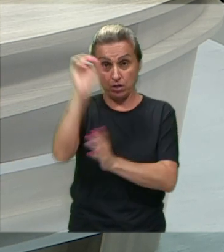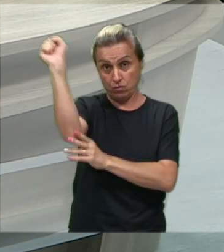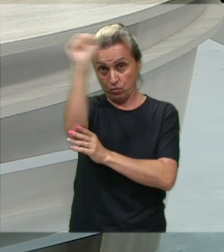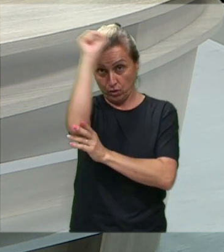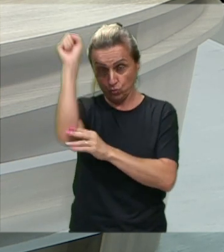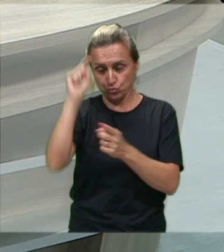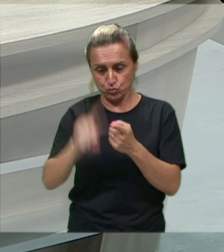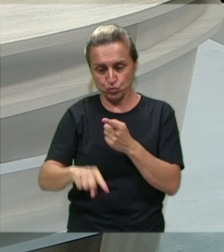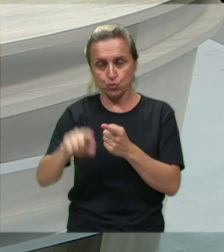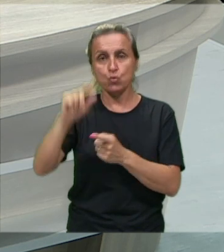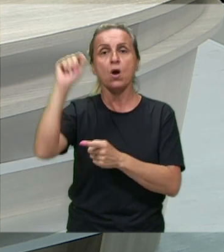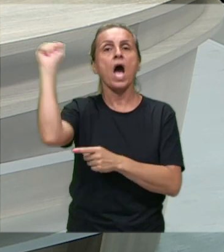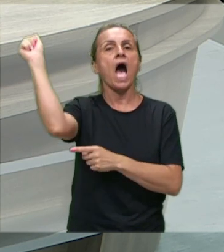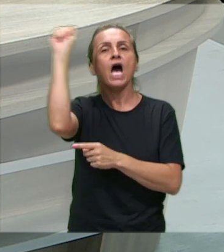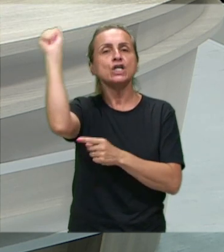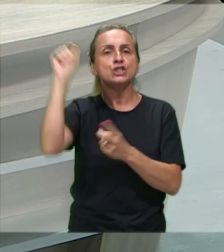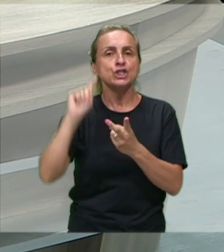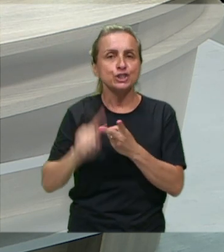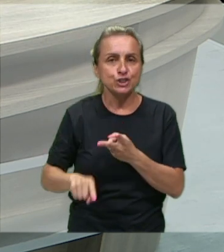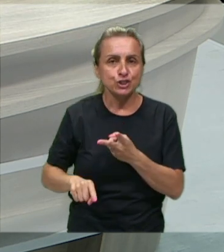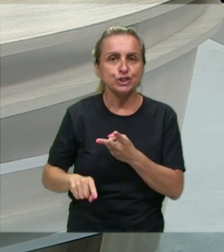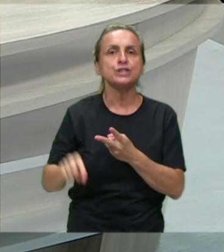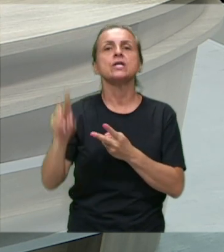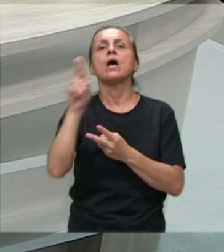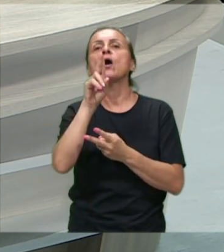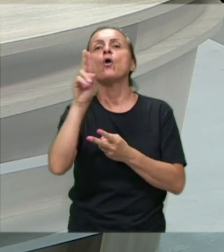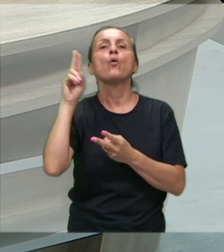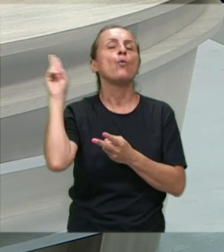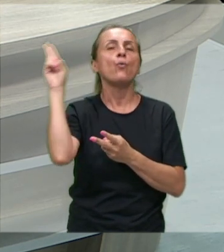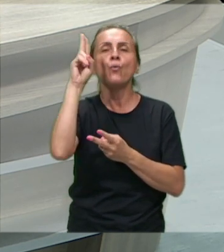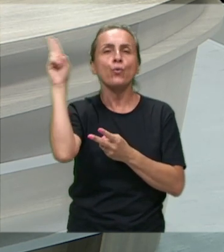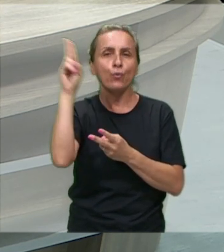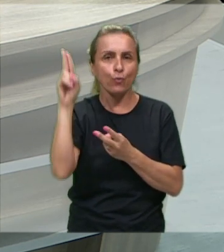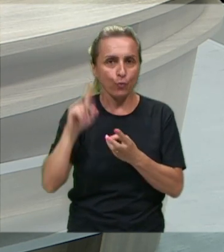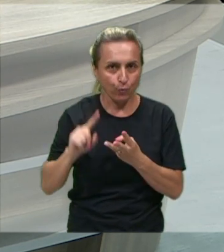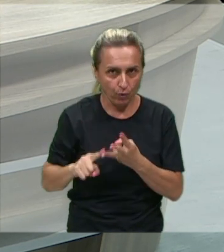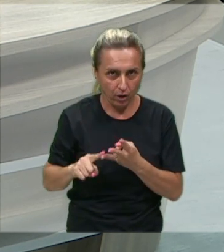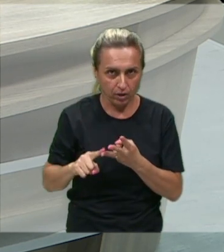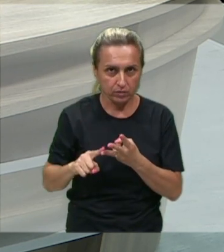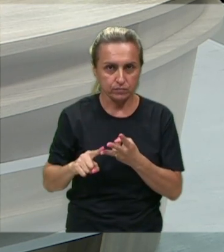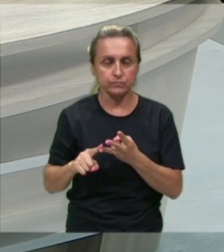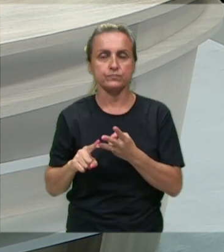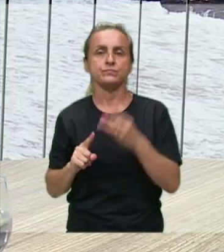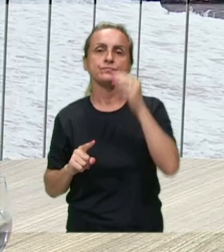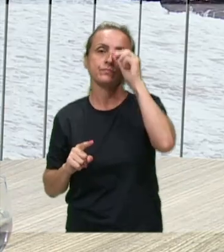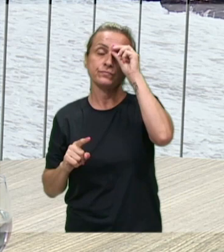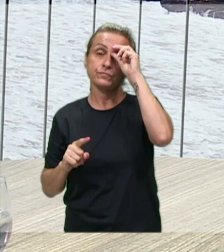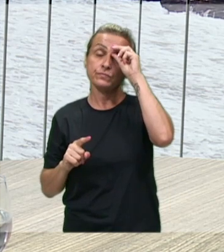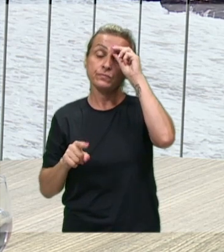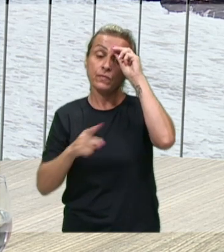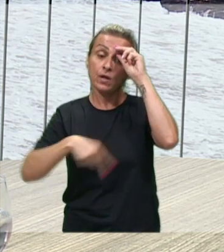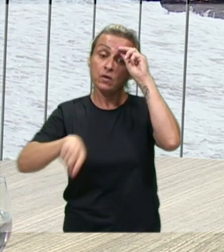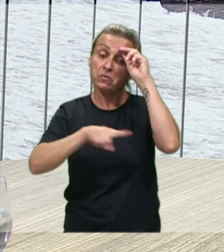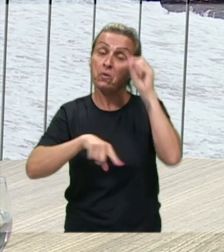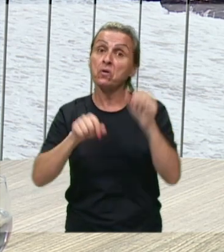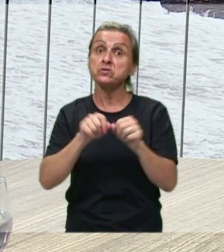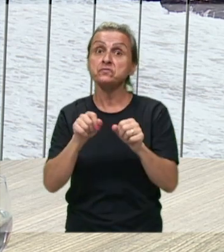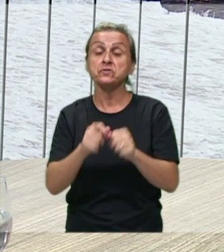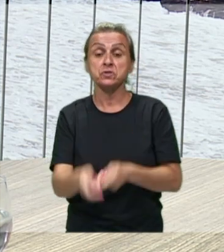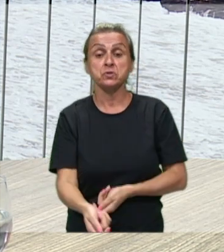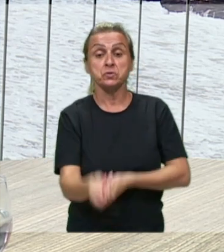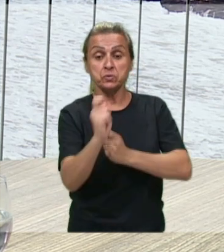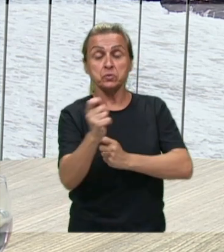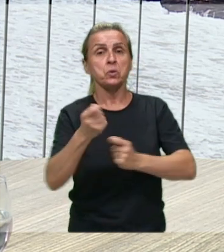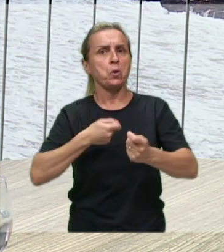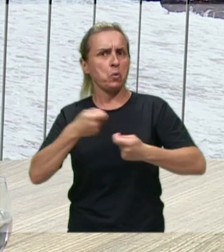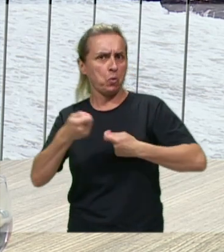Uruguai, passa por aqui e depois são fases, entendeu? E a gente está fazendo a pesca como uma pesca controlada, uma